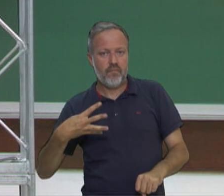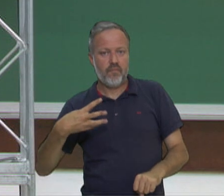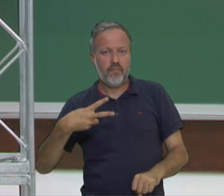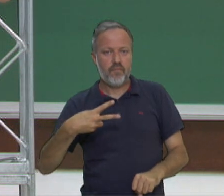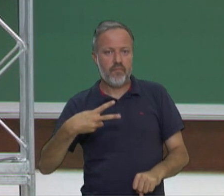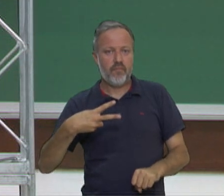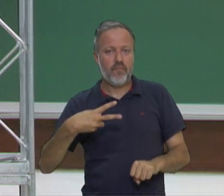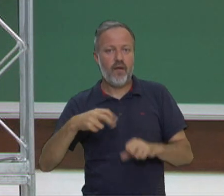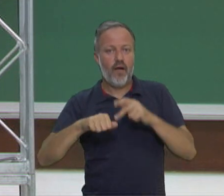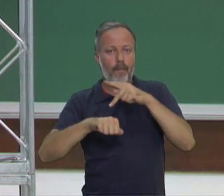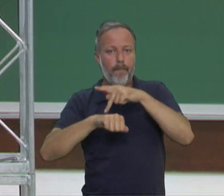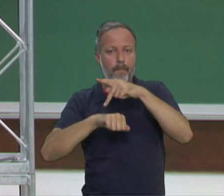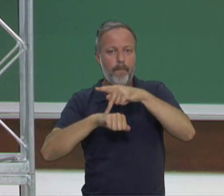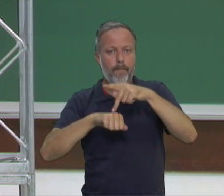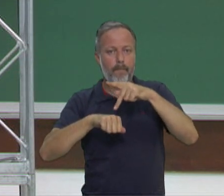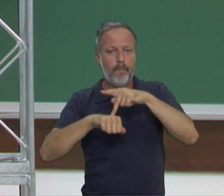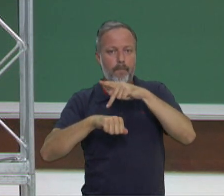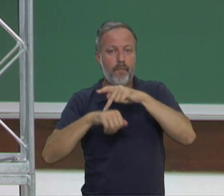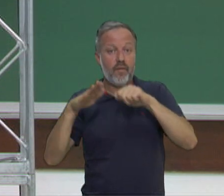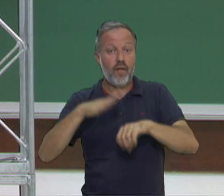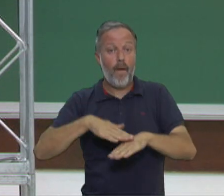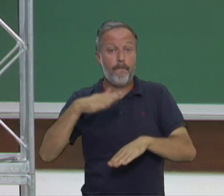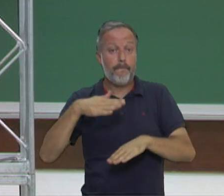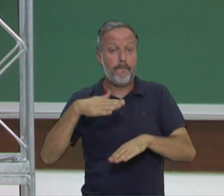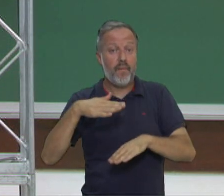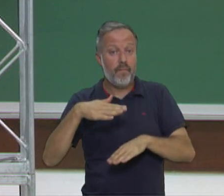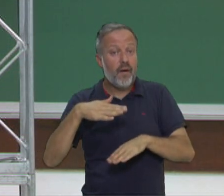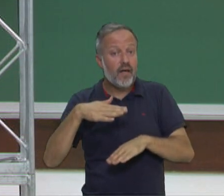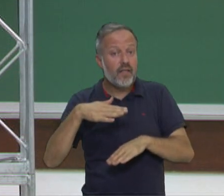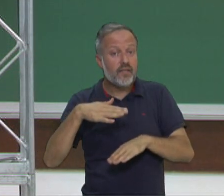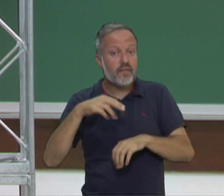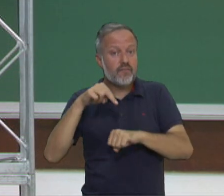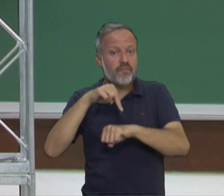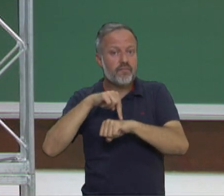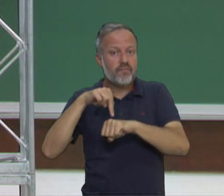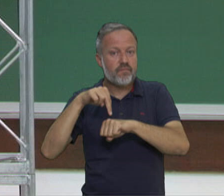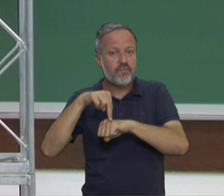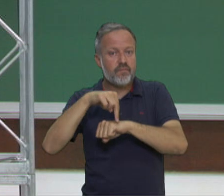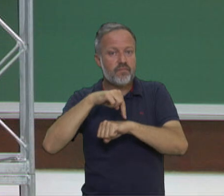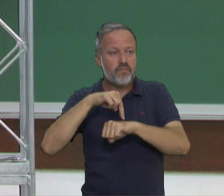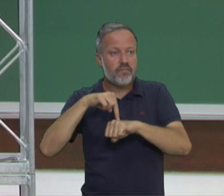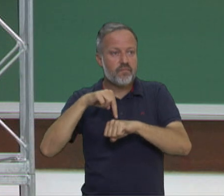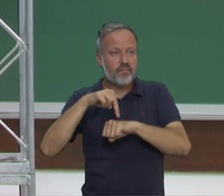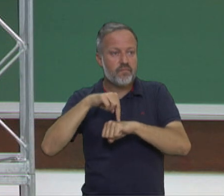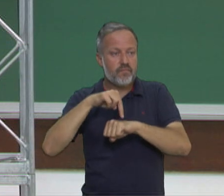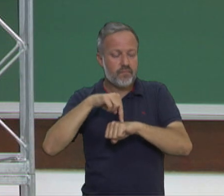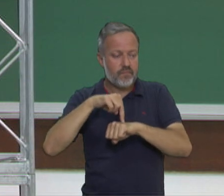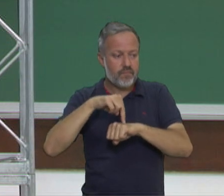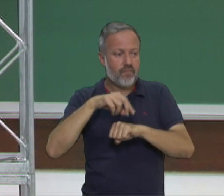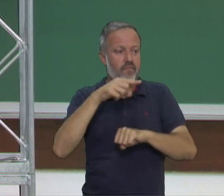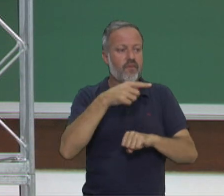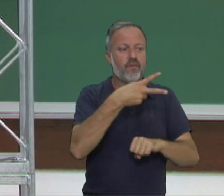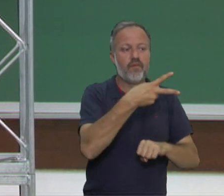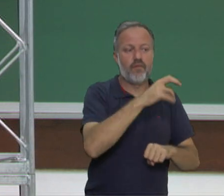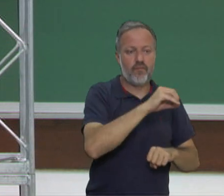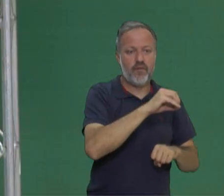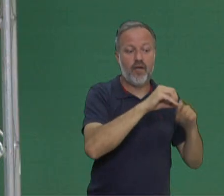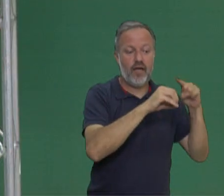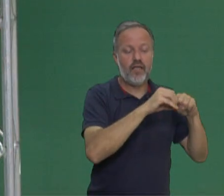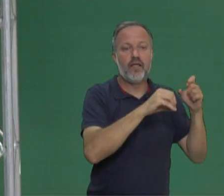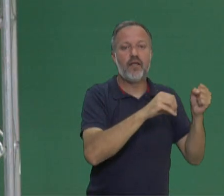nêutron, o que nos dá um número maior. Então o número maior sempre será massa e o número menor será o número